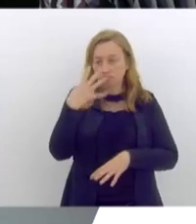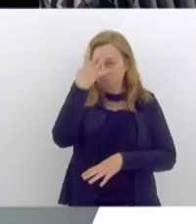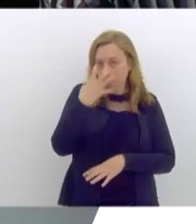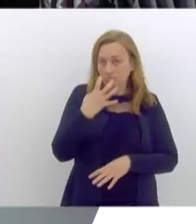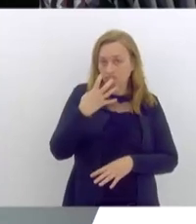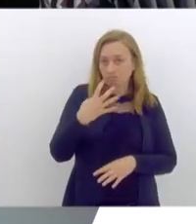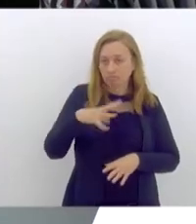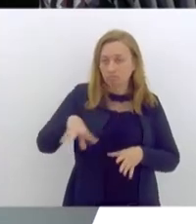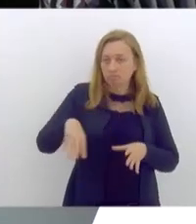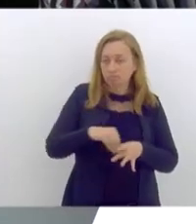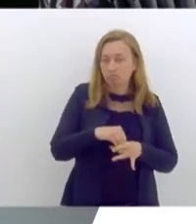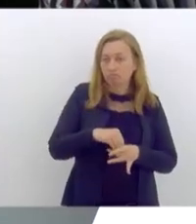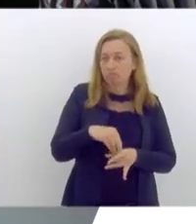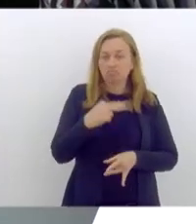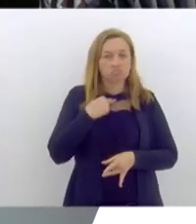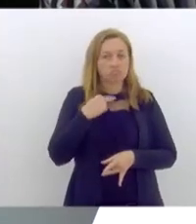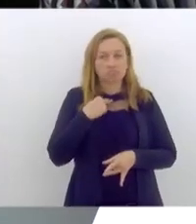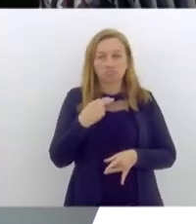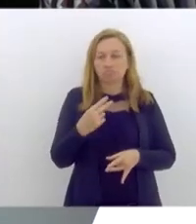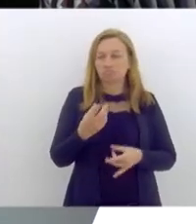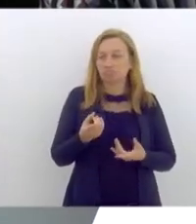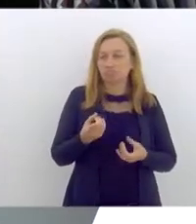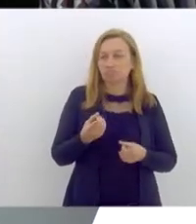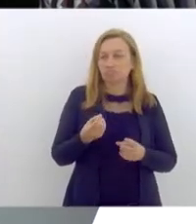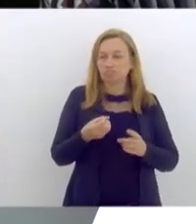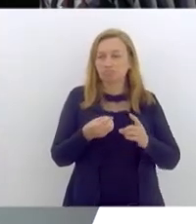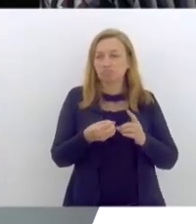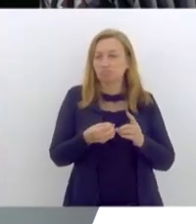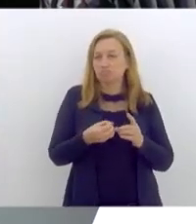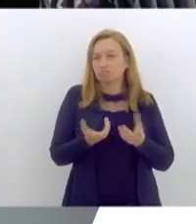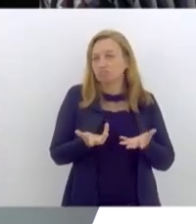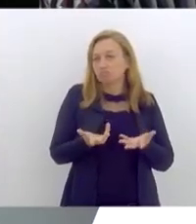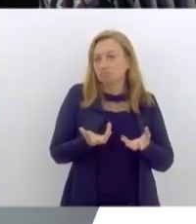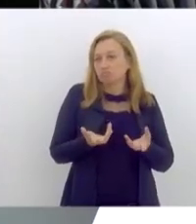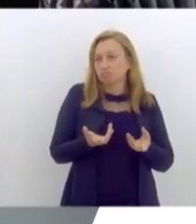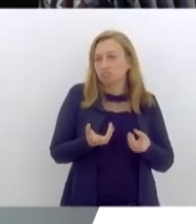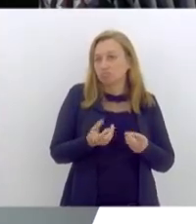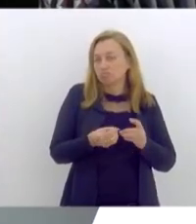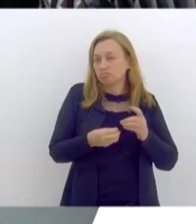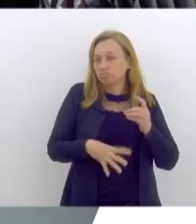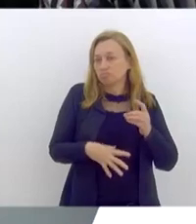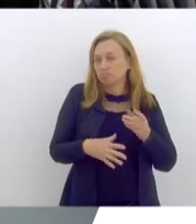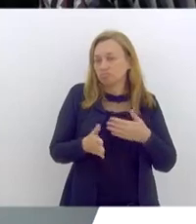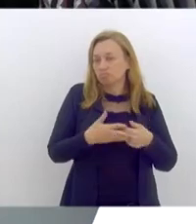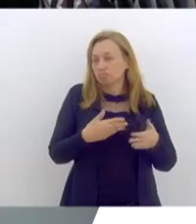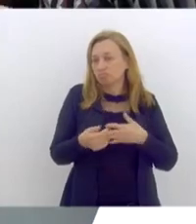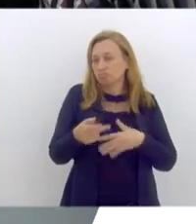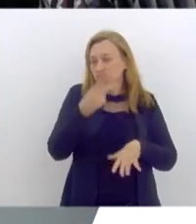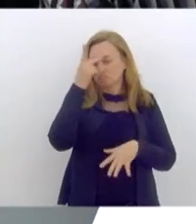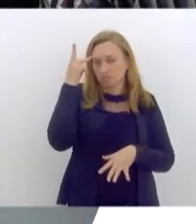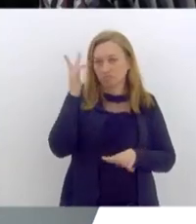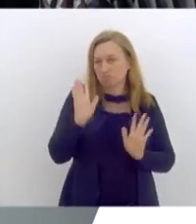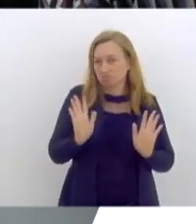fundamentado não pode ser na discricionariedade do de quem quer que seja